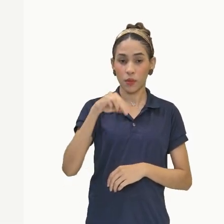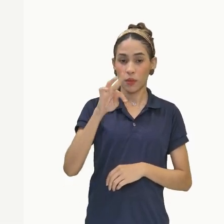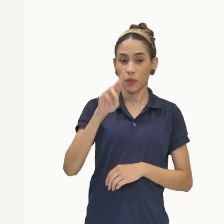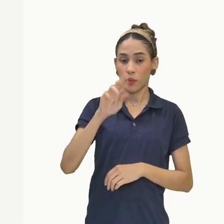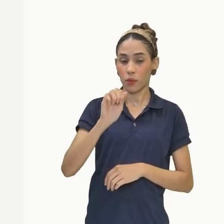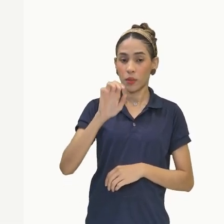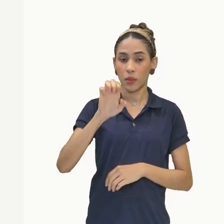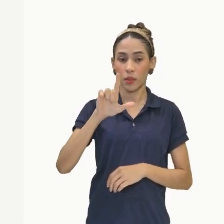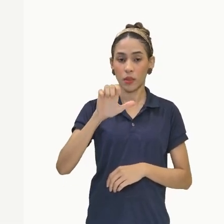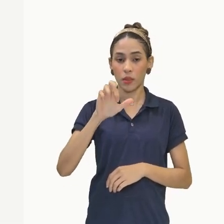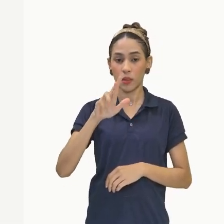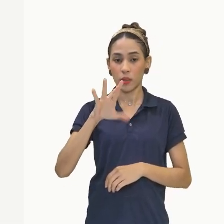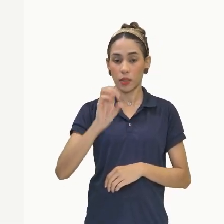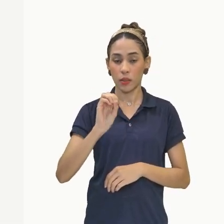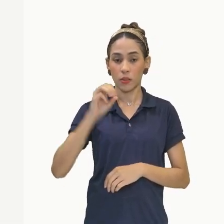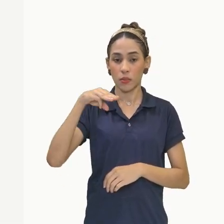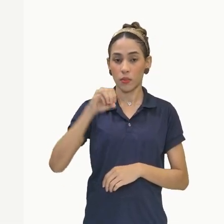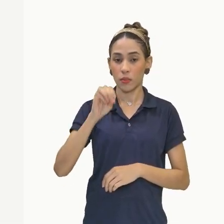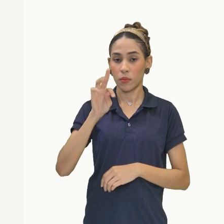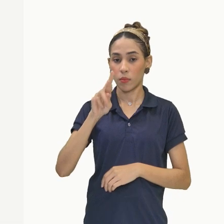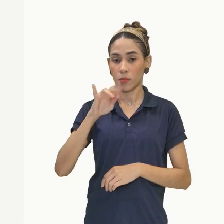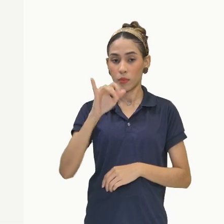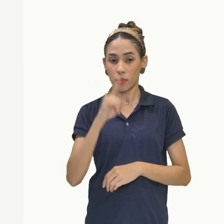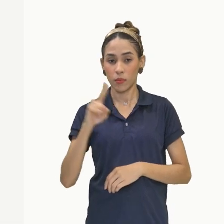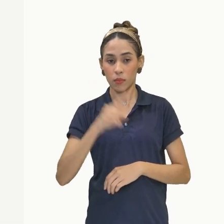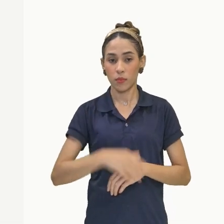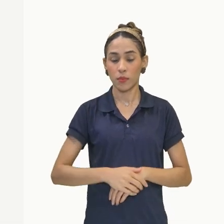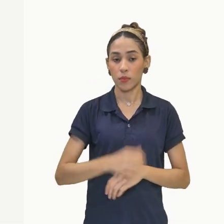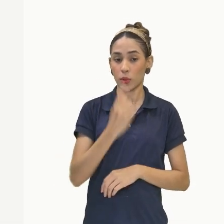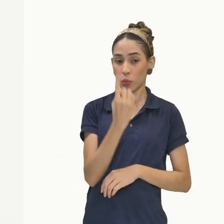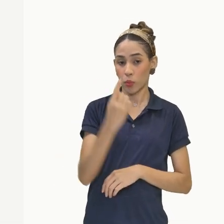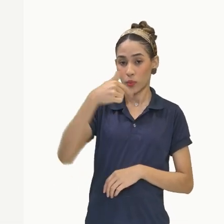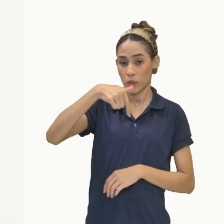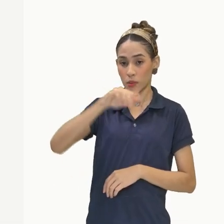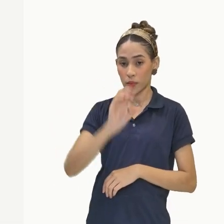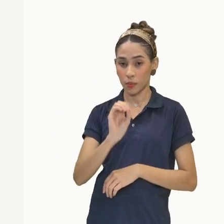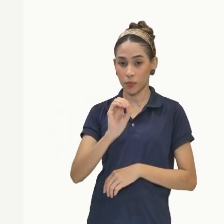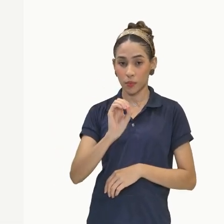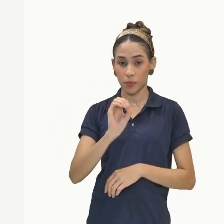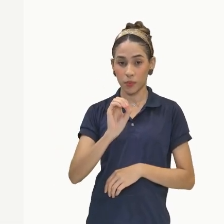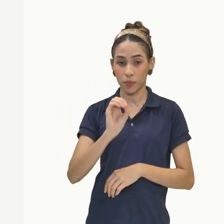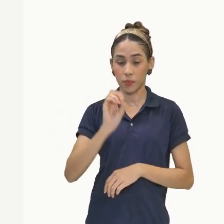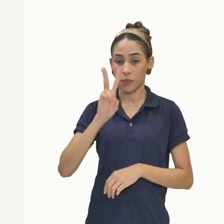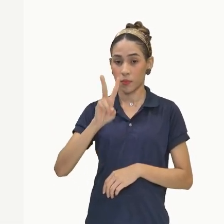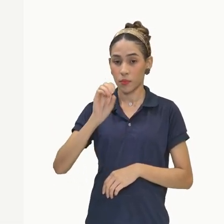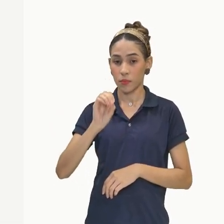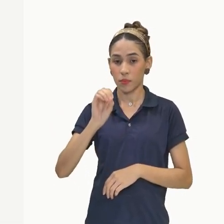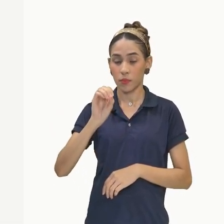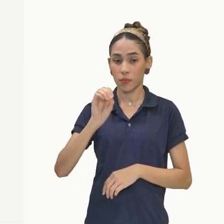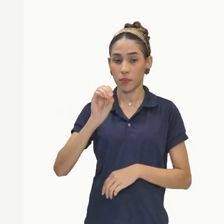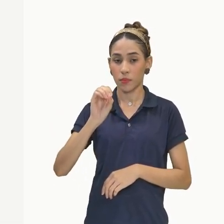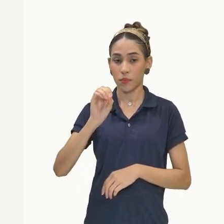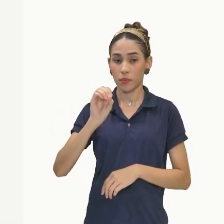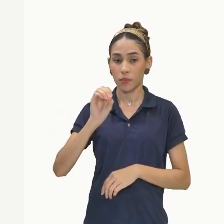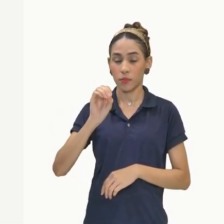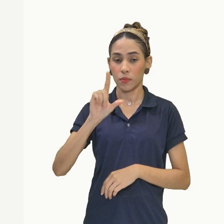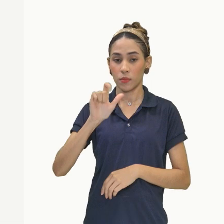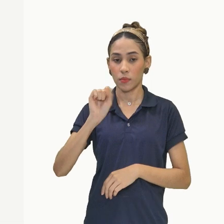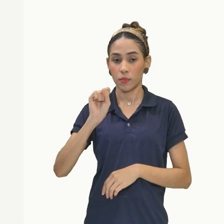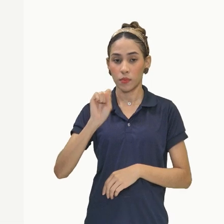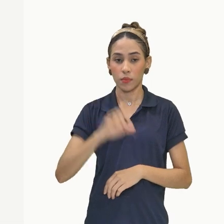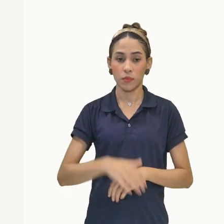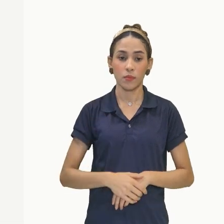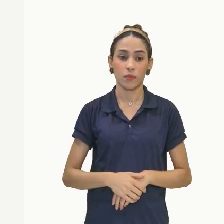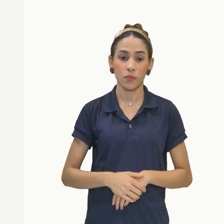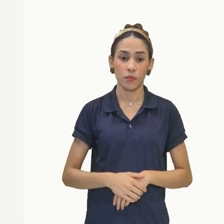de encontrar agora no item C, ela vale 170 volts. E aí eu